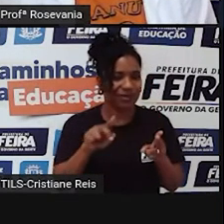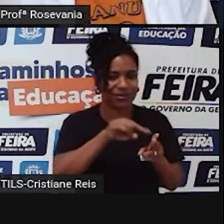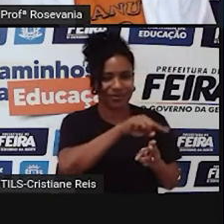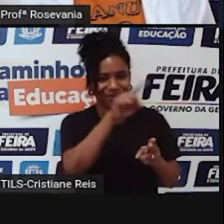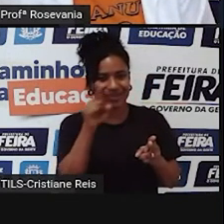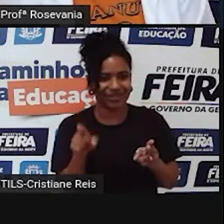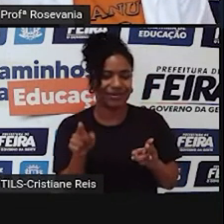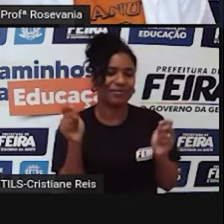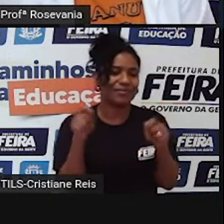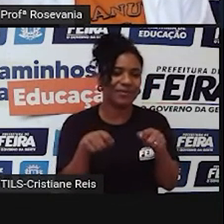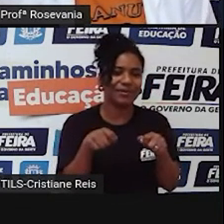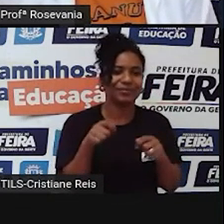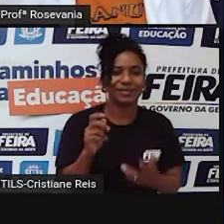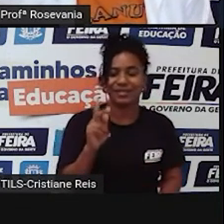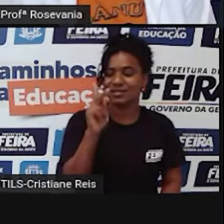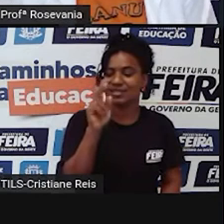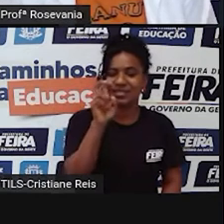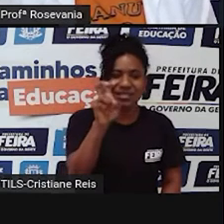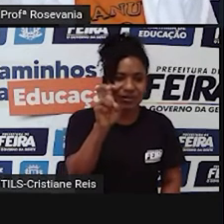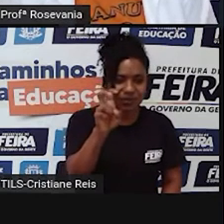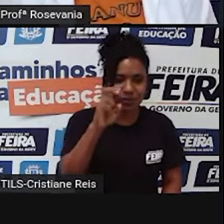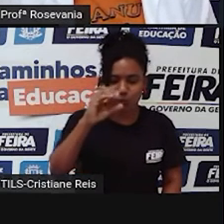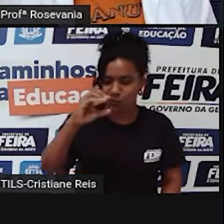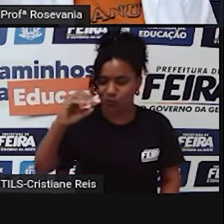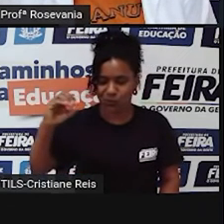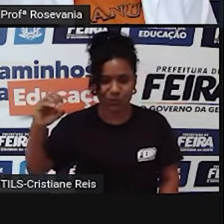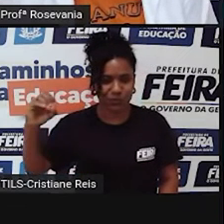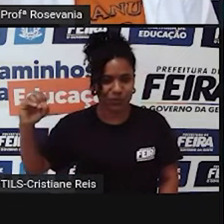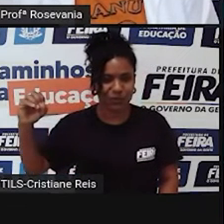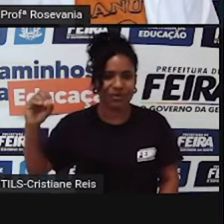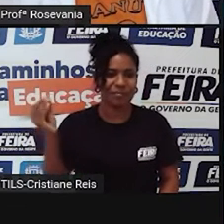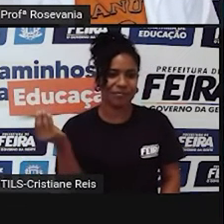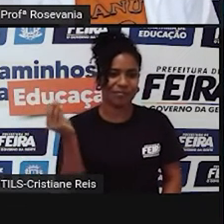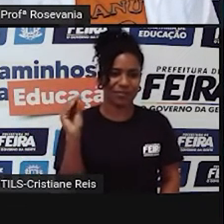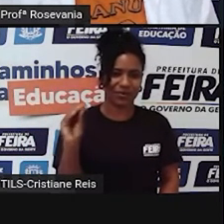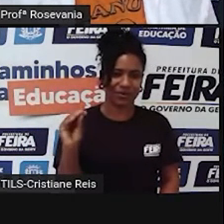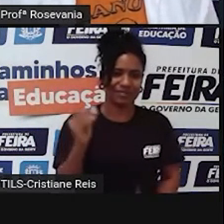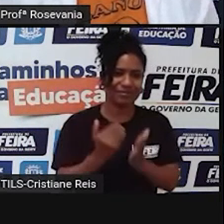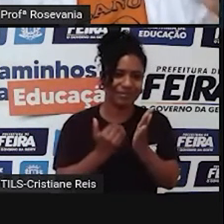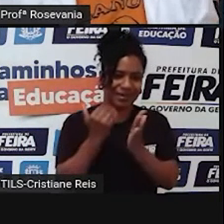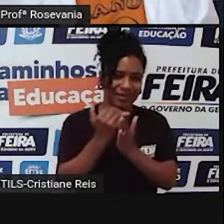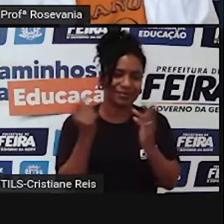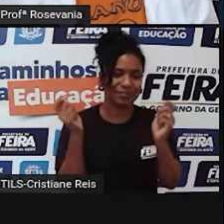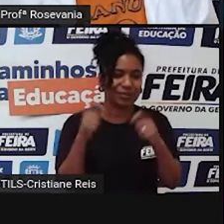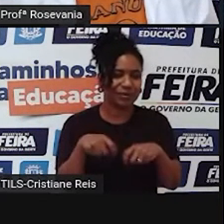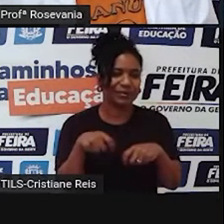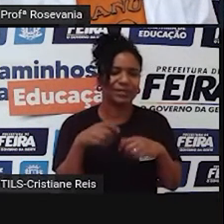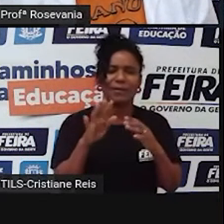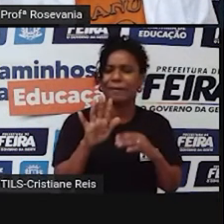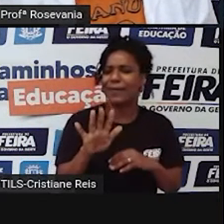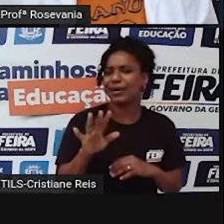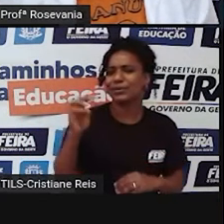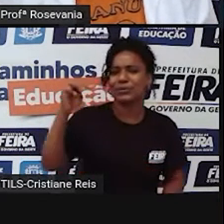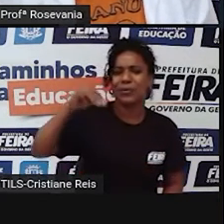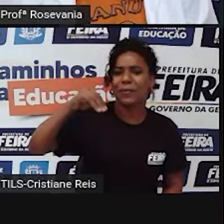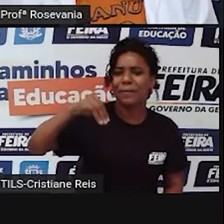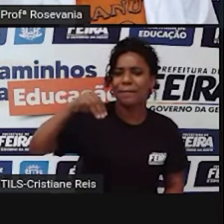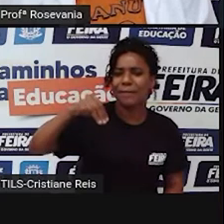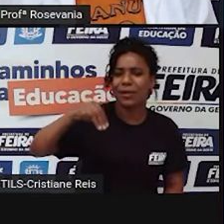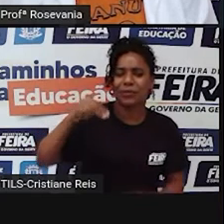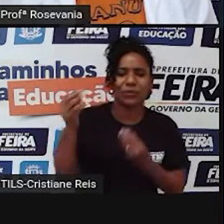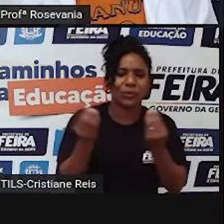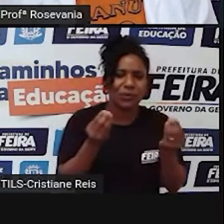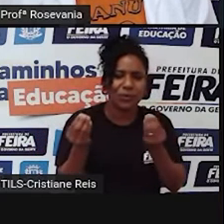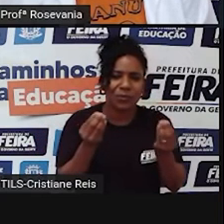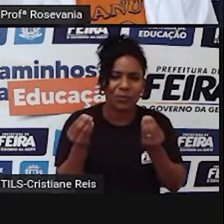Eu acrescento cinco zeros lá nas minhas casinhas vazias. Ah, Pro, mas eu quero saber o metro. Como é que eu faço isso com o metro?